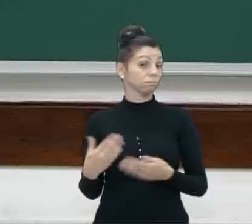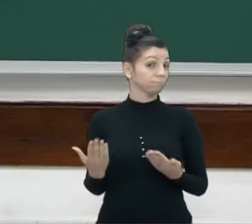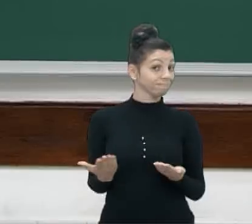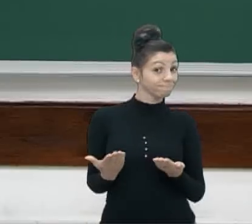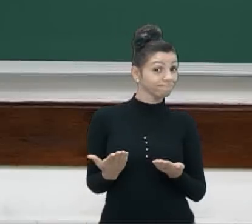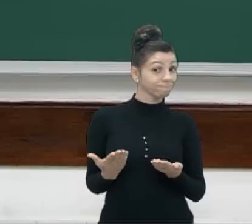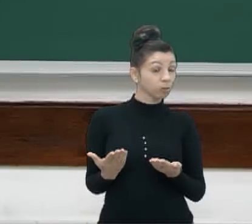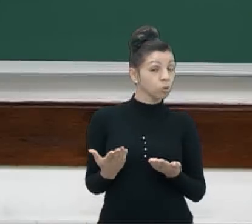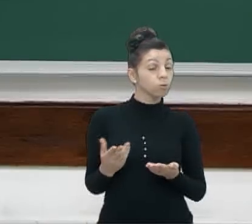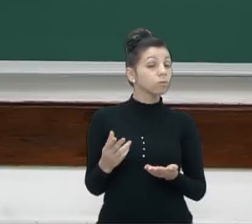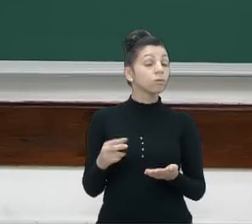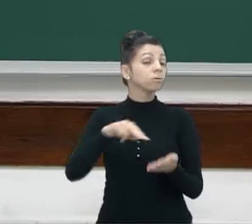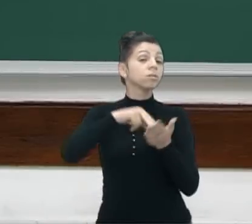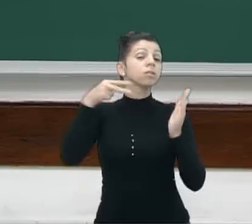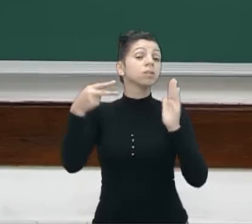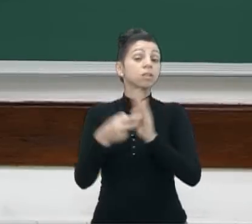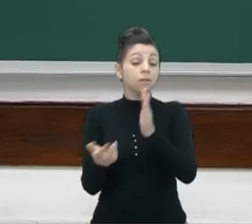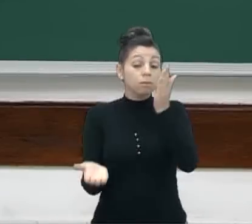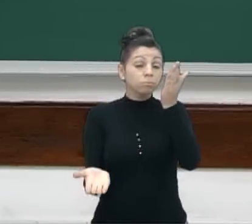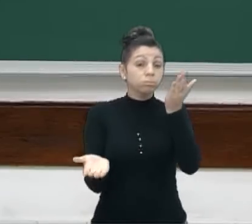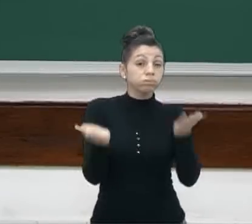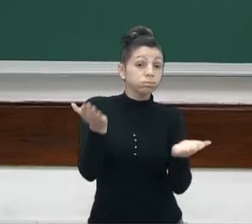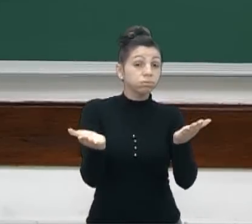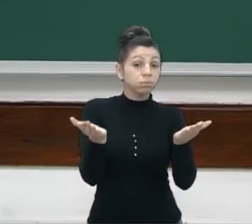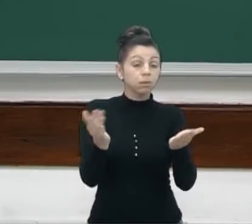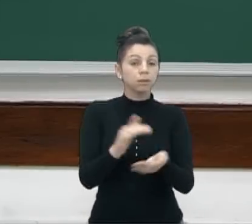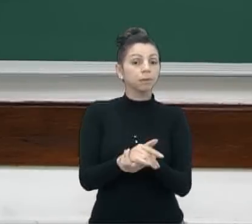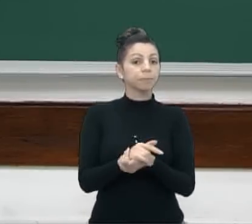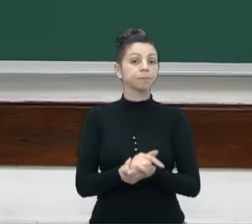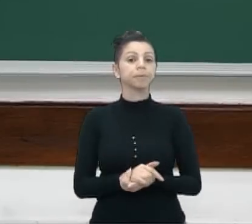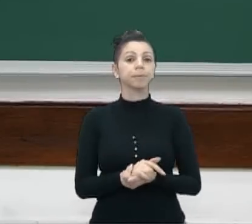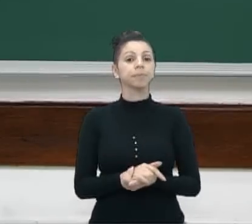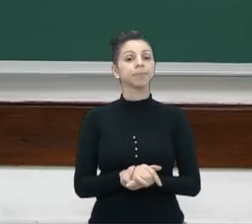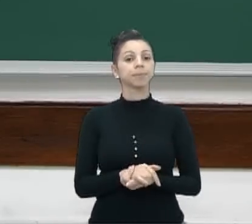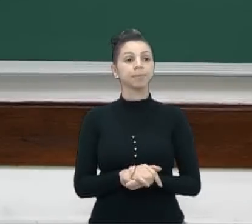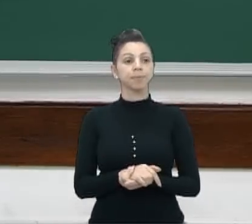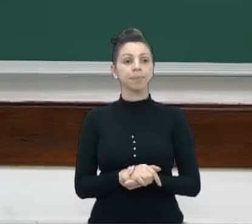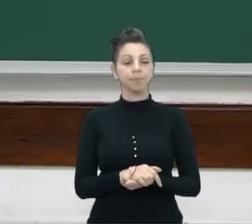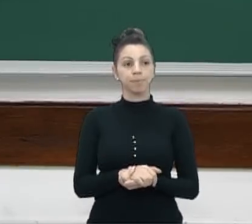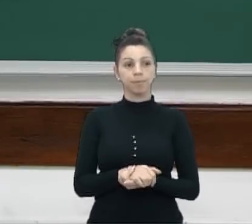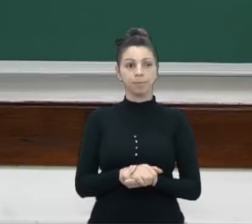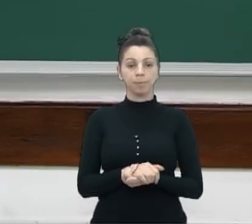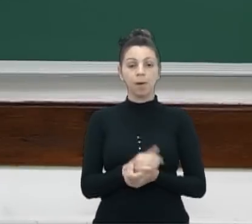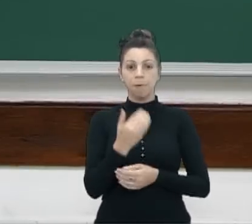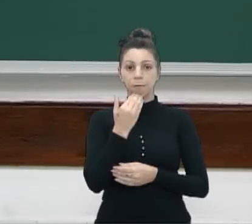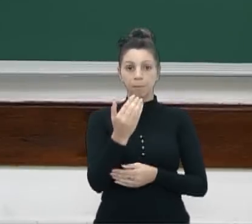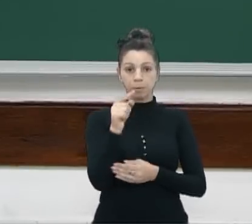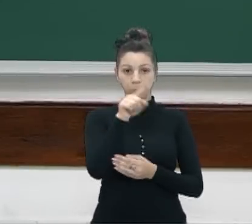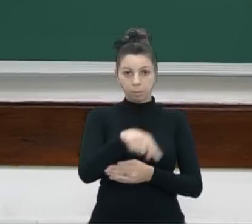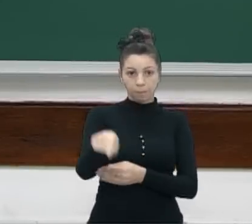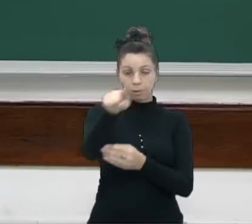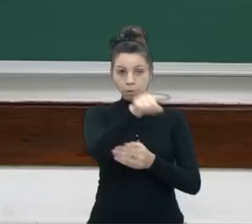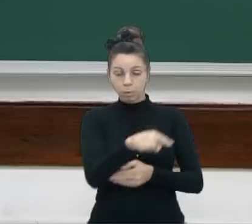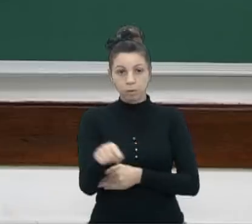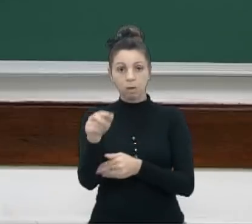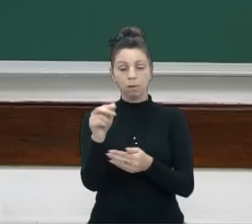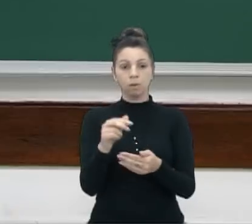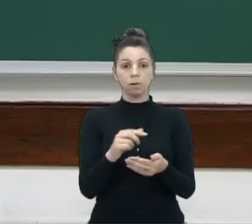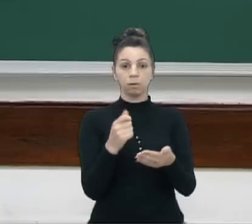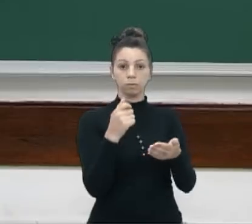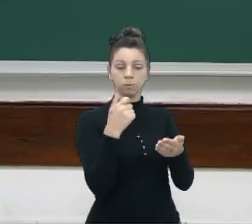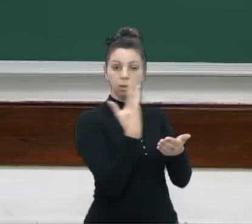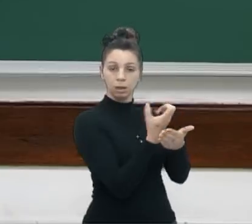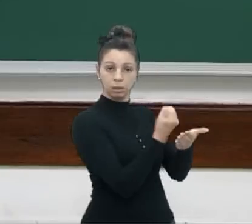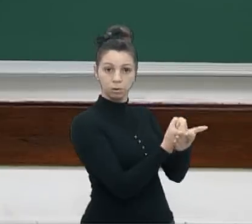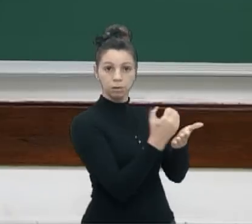isso, equivaler? Vamos fazer o seguinte? Vamos olhar nos desenhos? Então, eu vou pedir para que vocês desenhem no seu